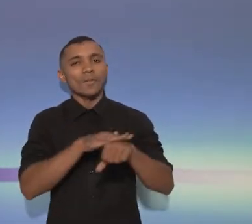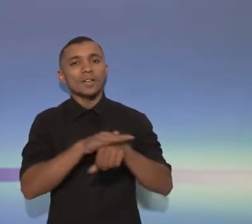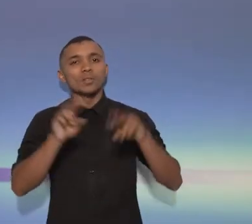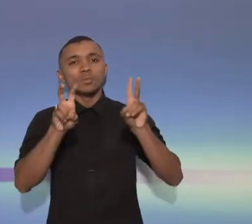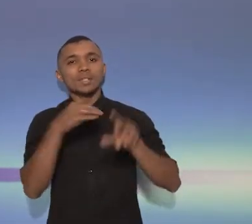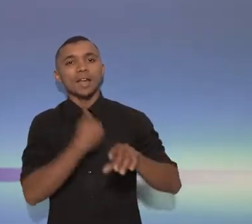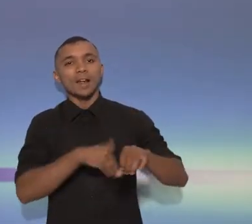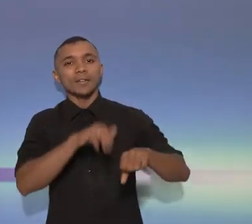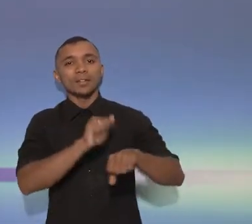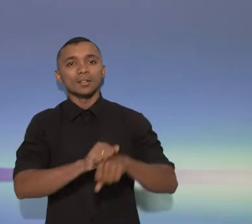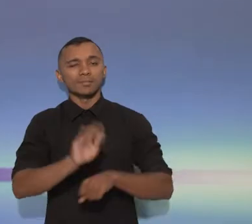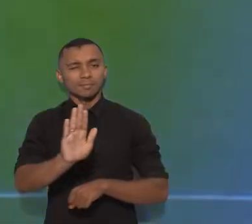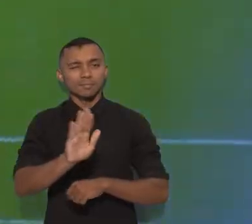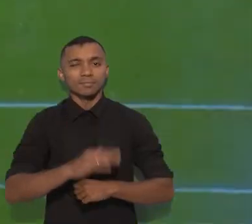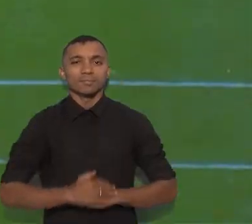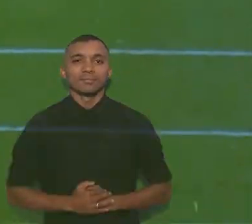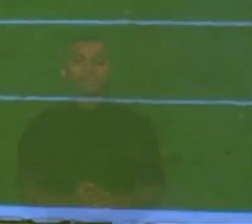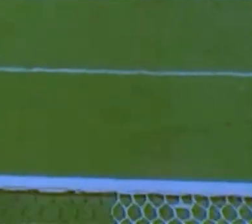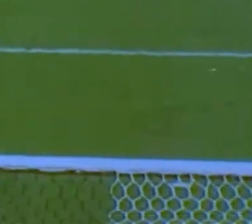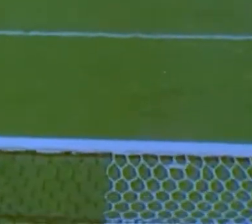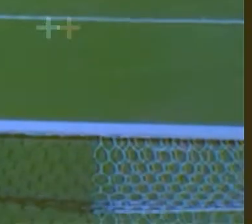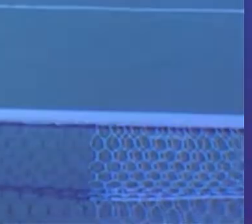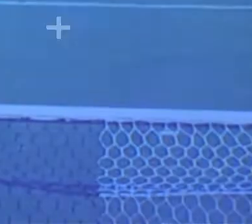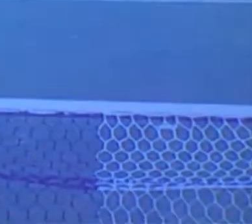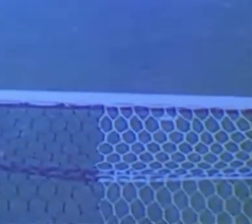e Fortaleza. Vamos sair daí.